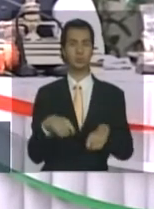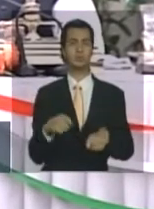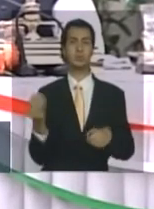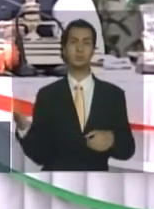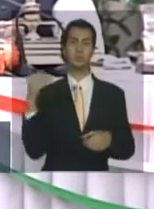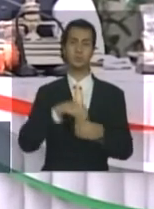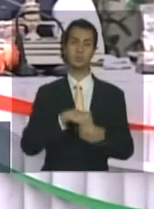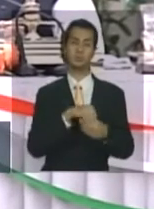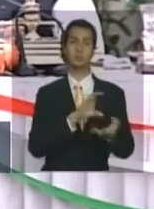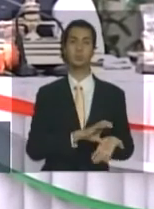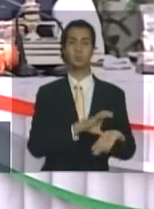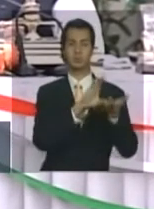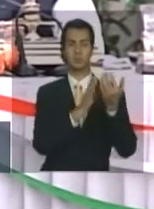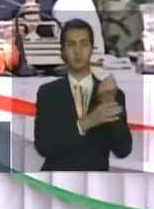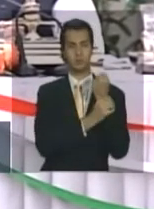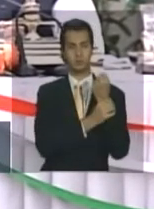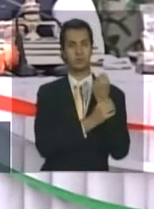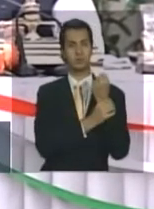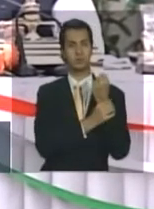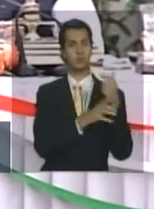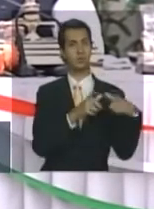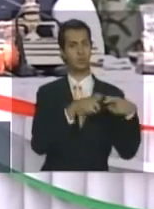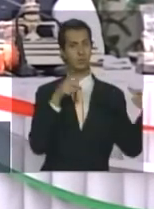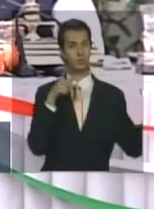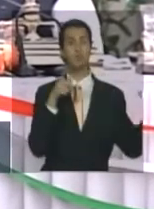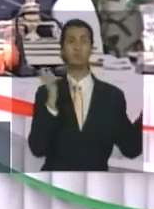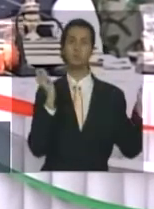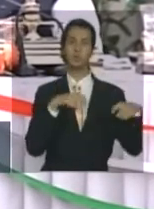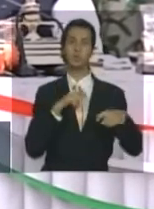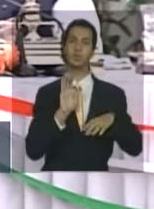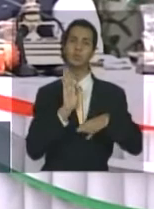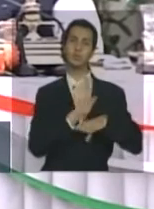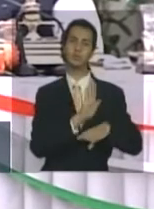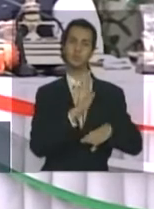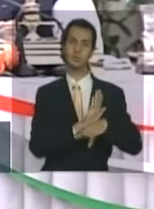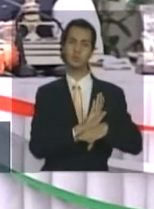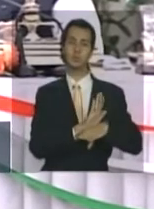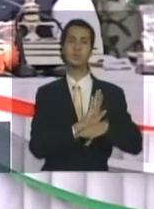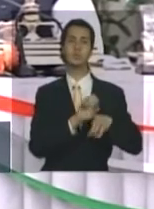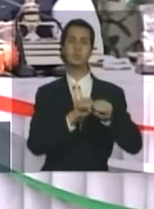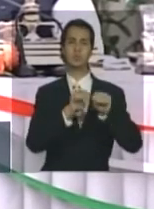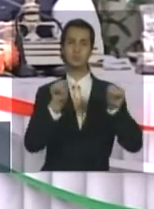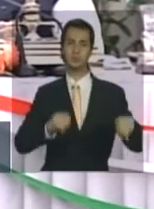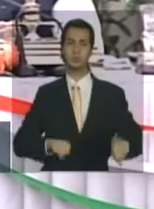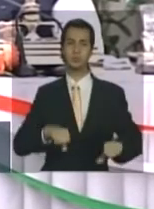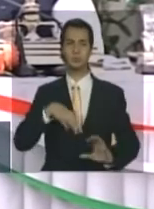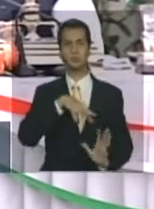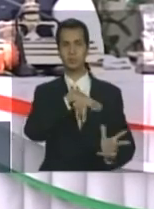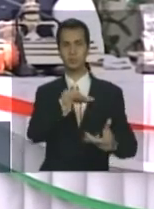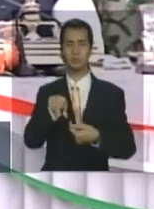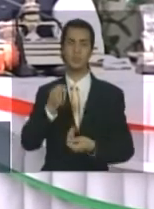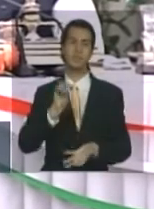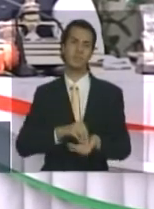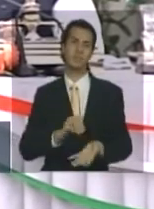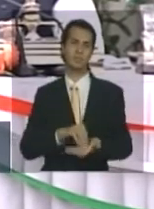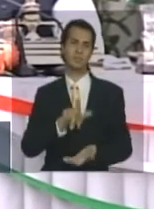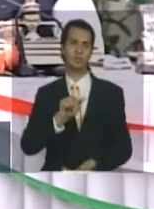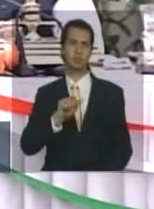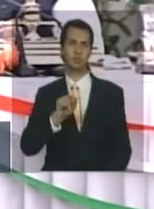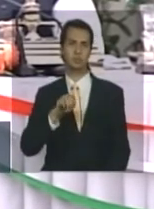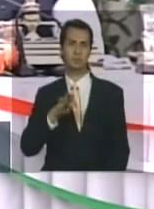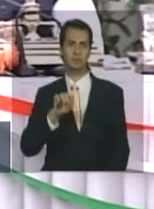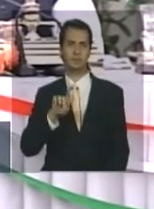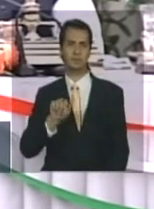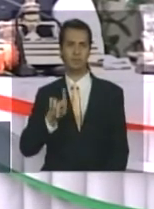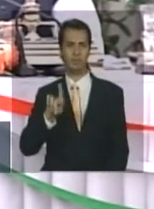poderemos oferecer importante contribuição para o sistema internacional hoje carente de legitimidade e de